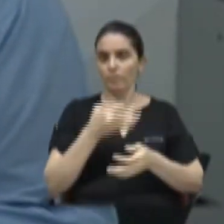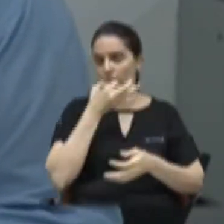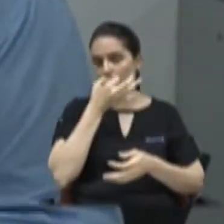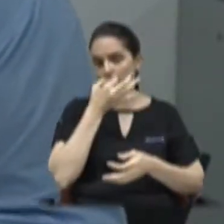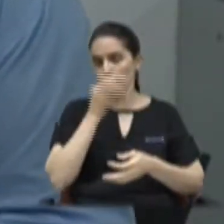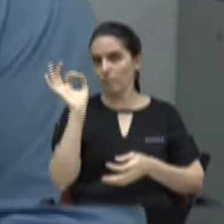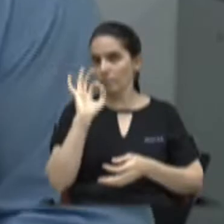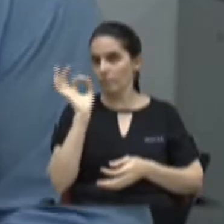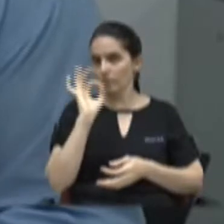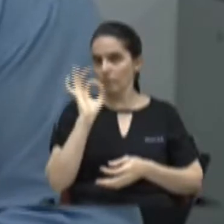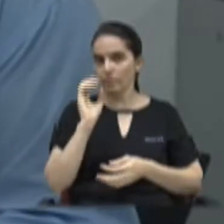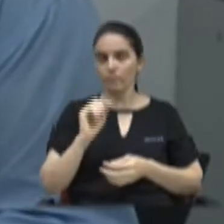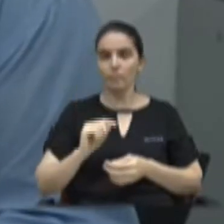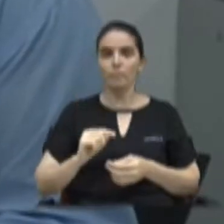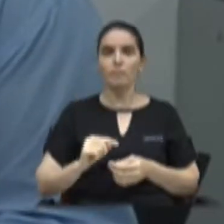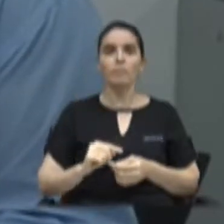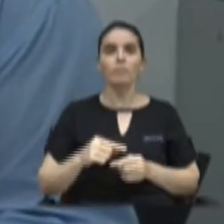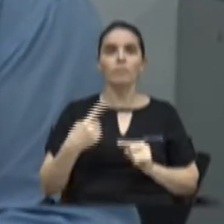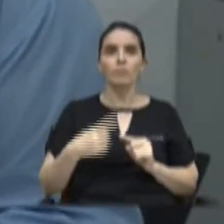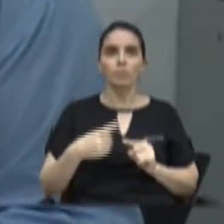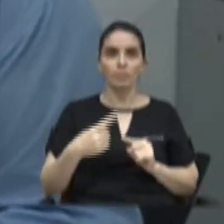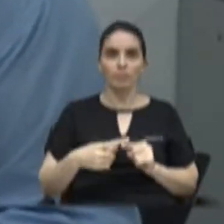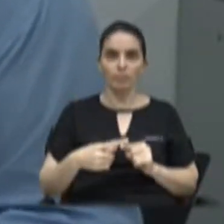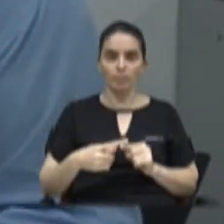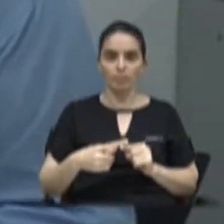já são